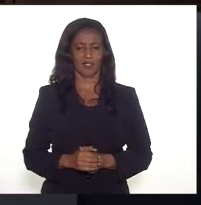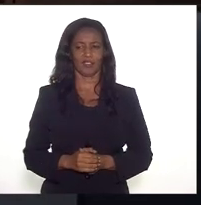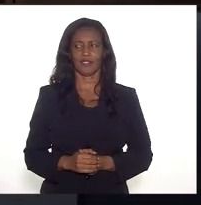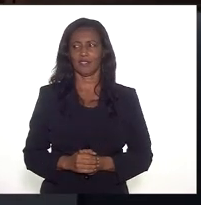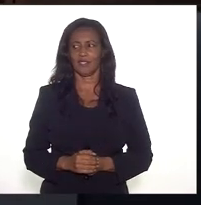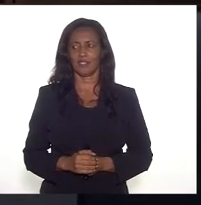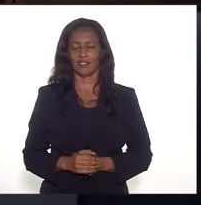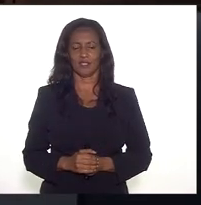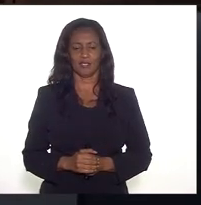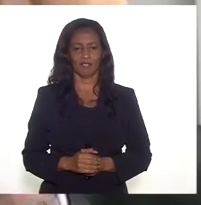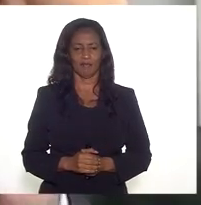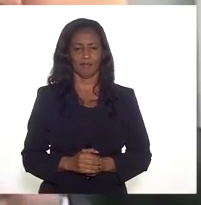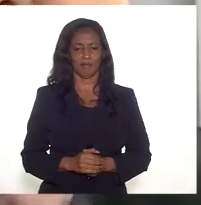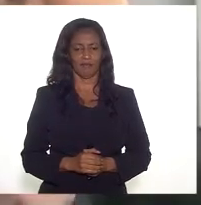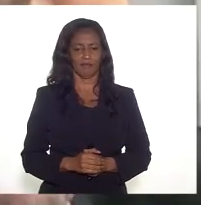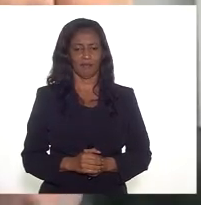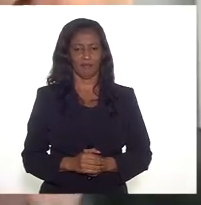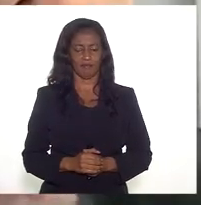6 horas. Olha, galera,